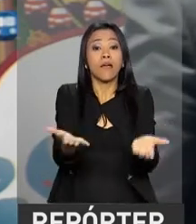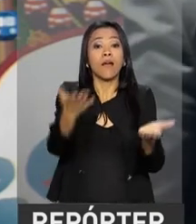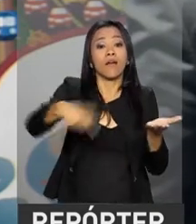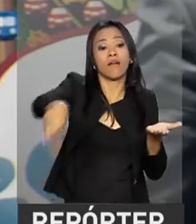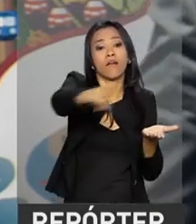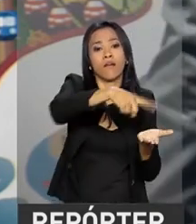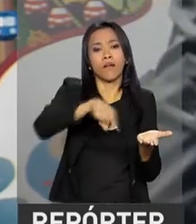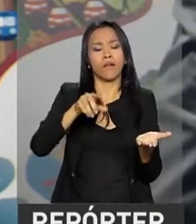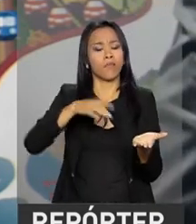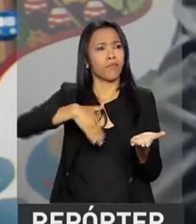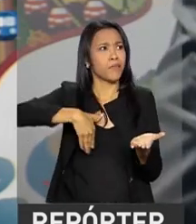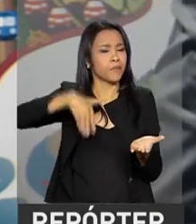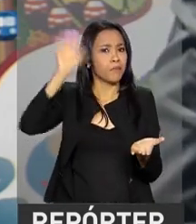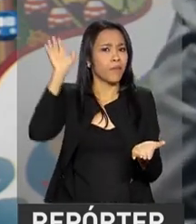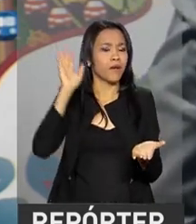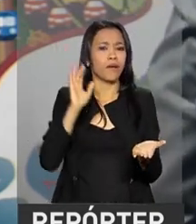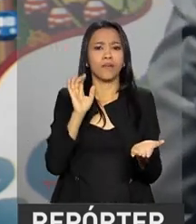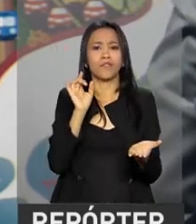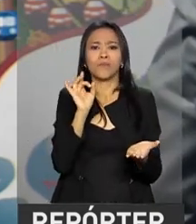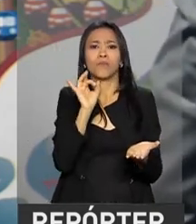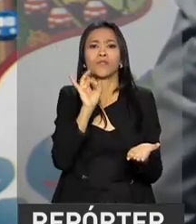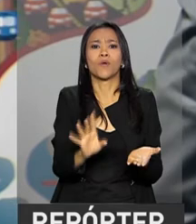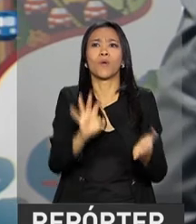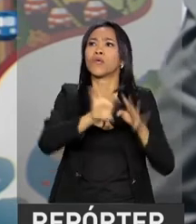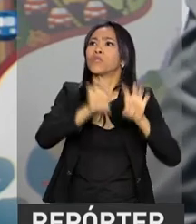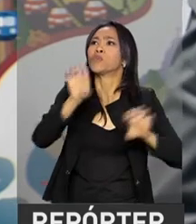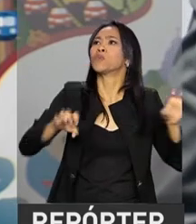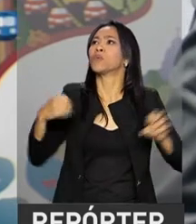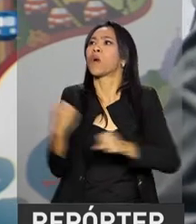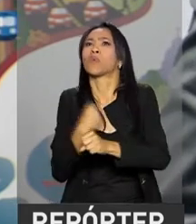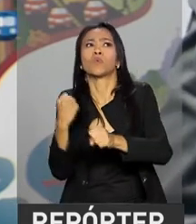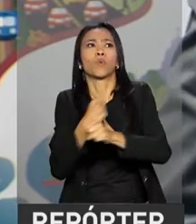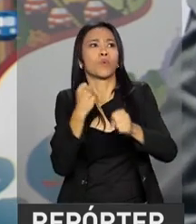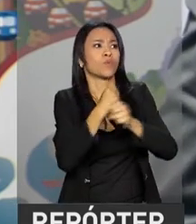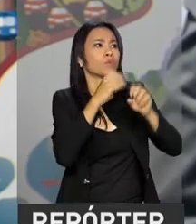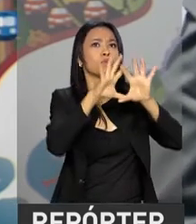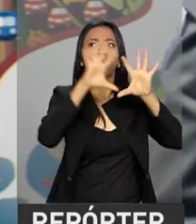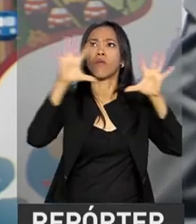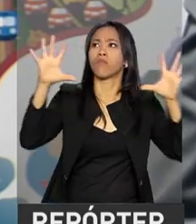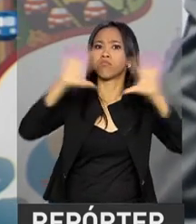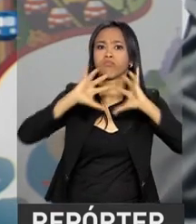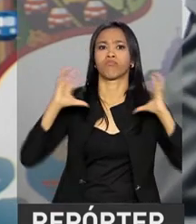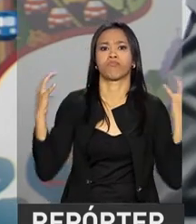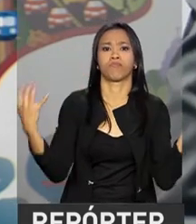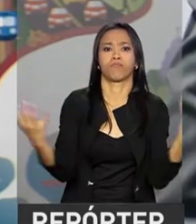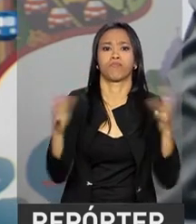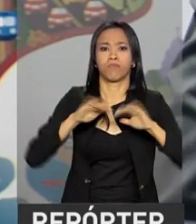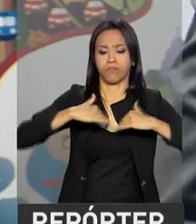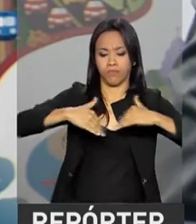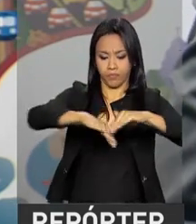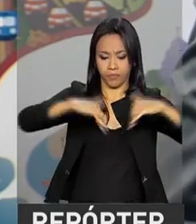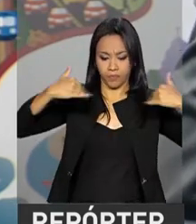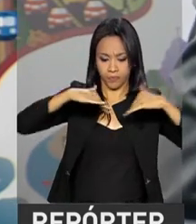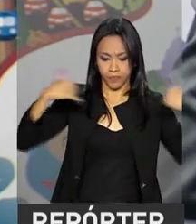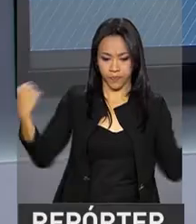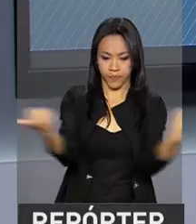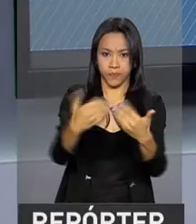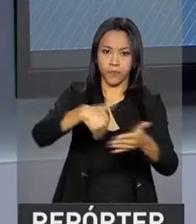consequência muito maior do que simplesmente a estrutura, uma melhor estrutura do esporte de competição do